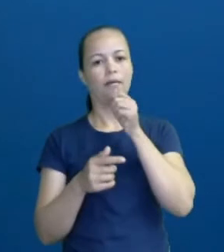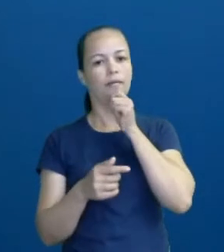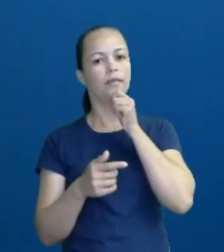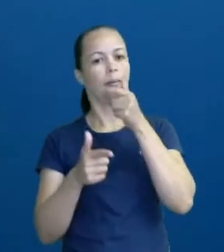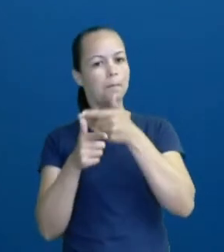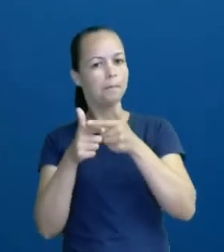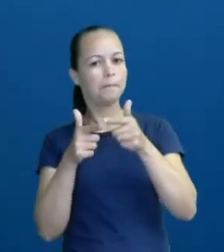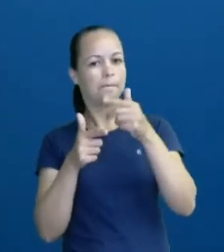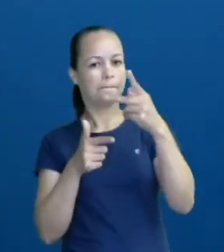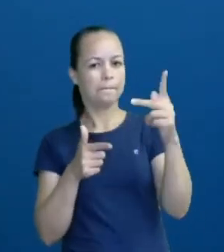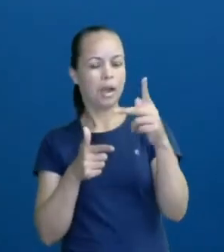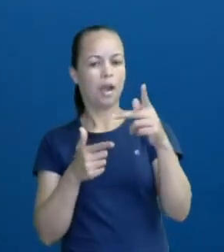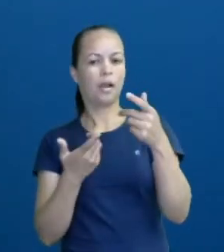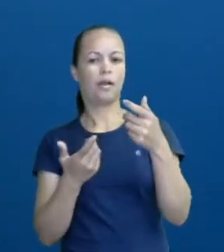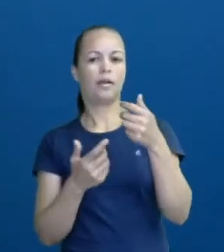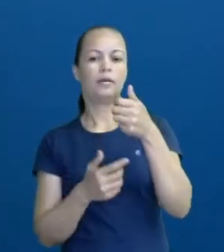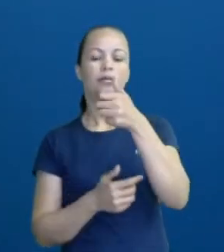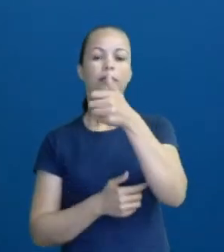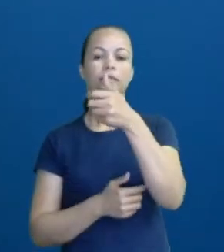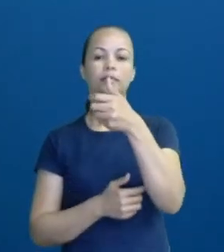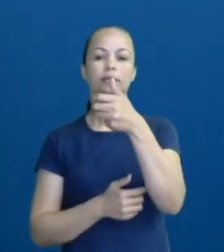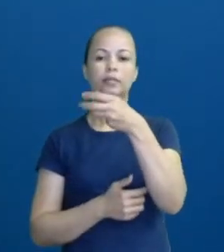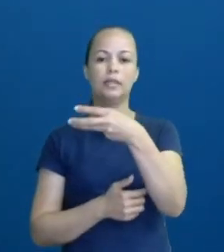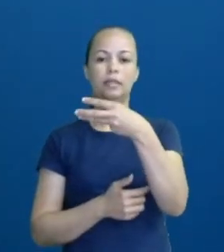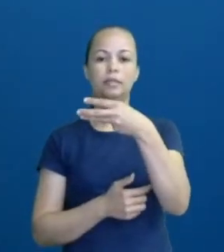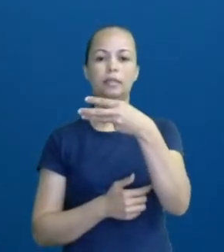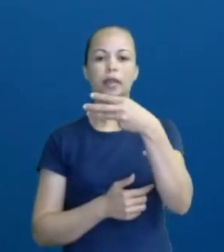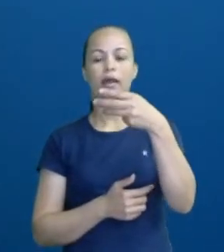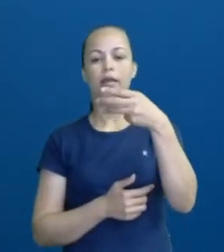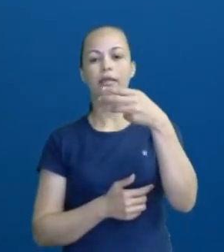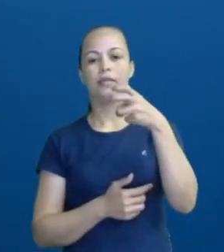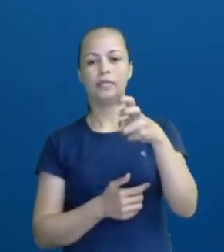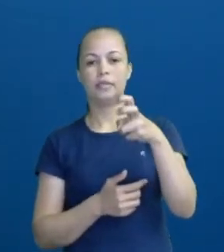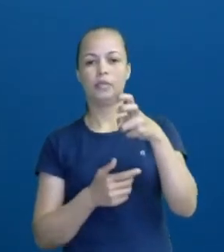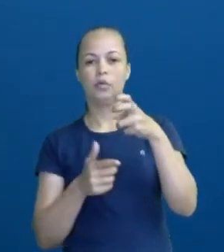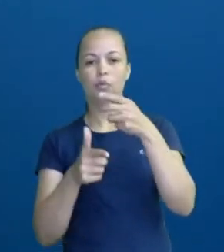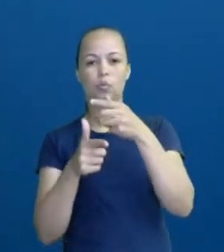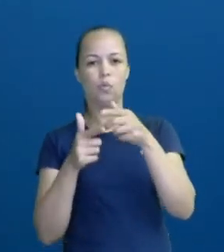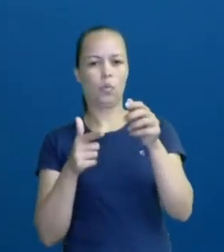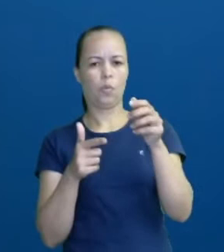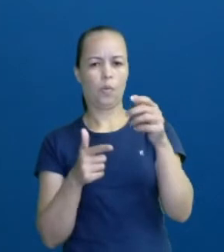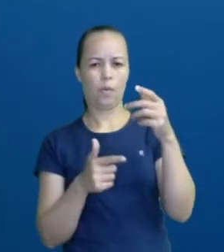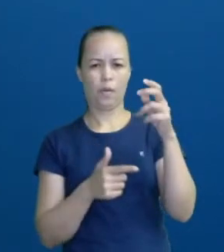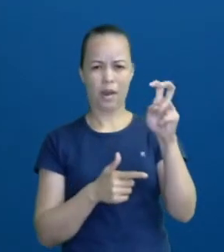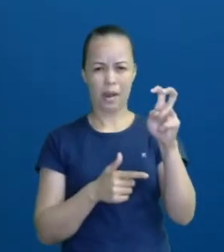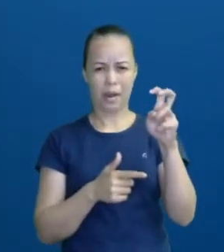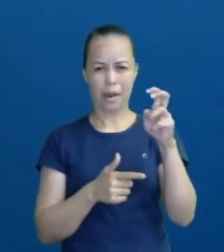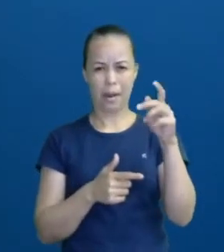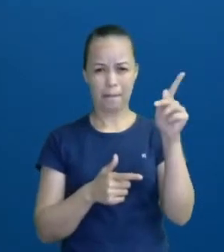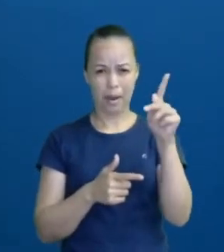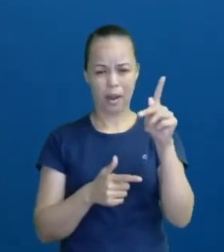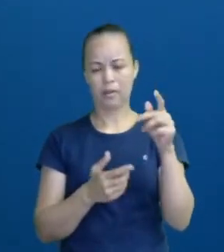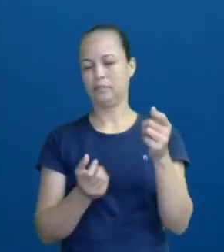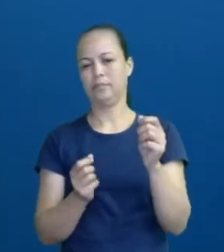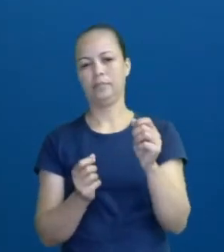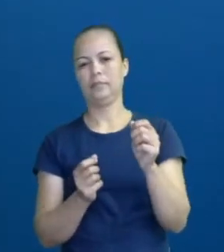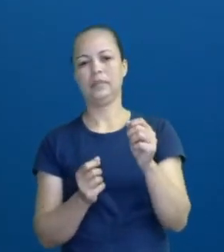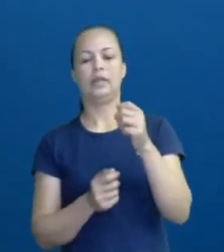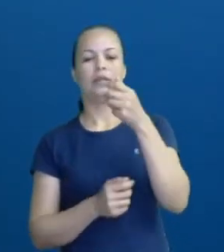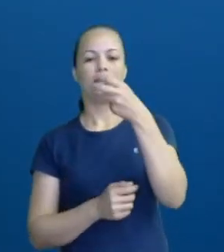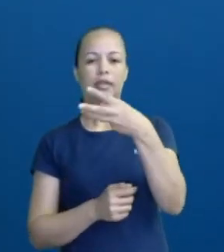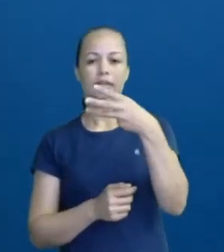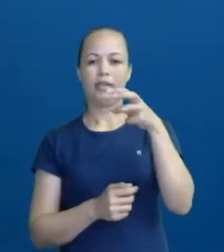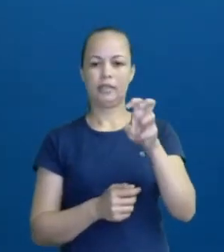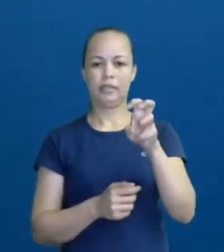vai dar 35. 35 não é par, terminou em 5. Posso dividir por 5.